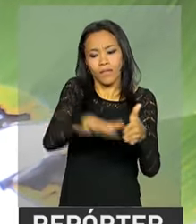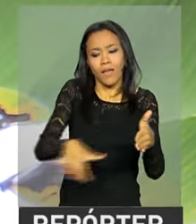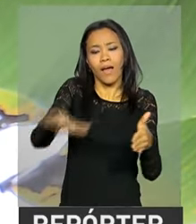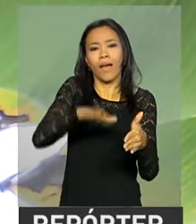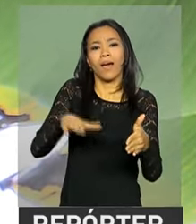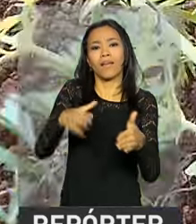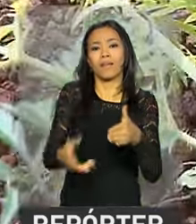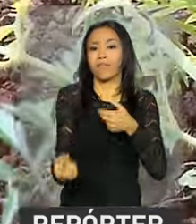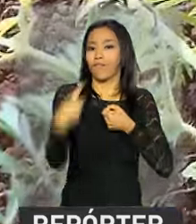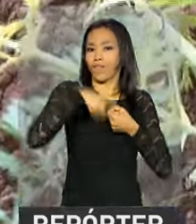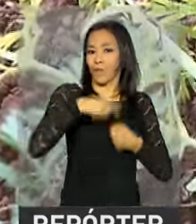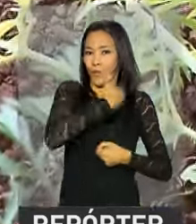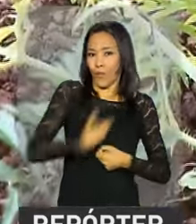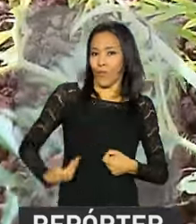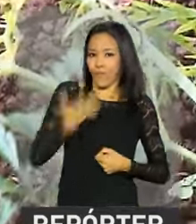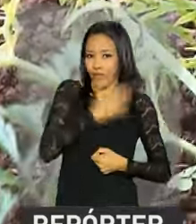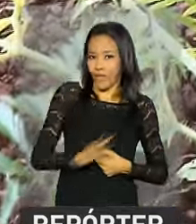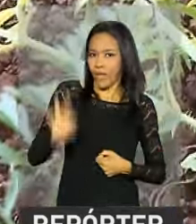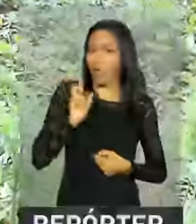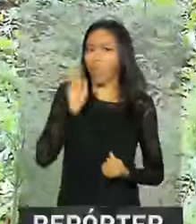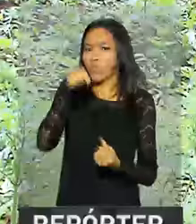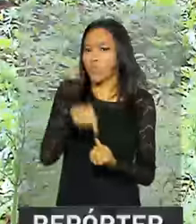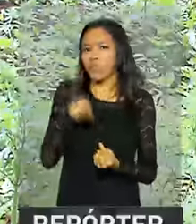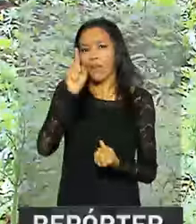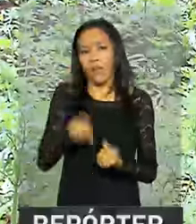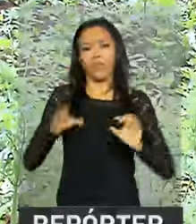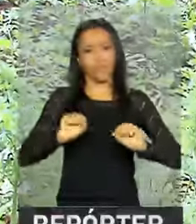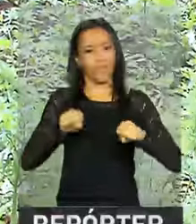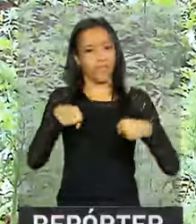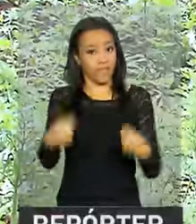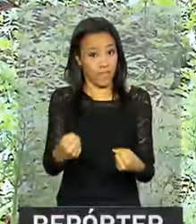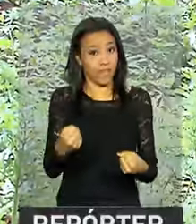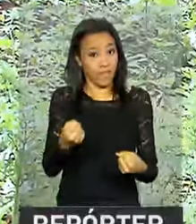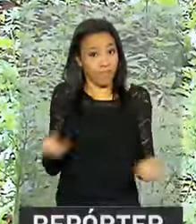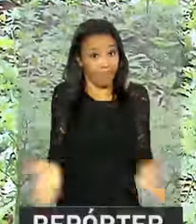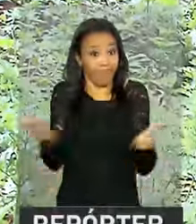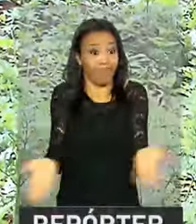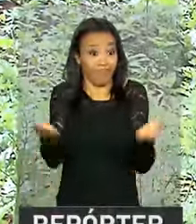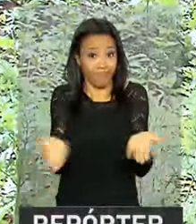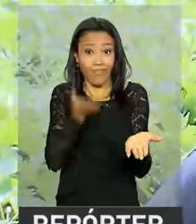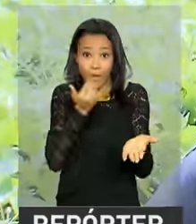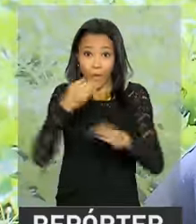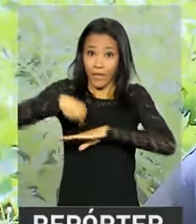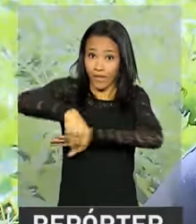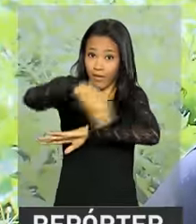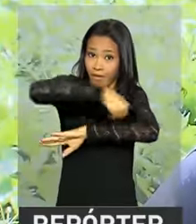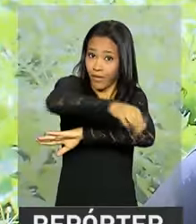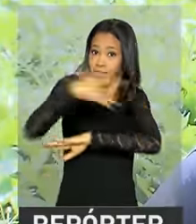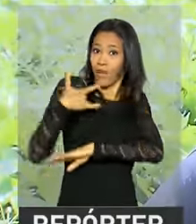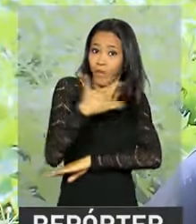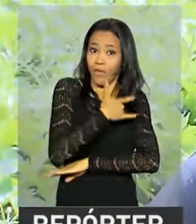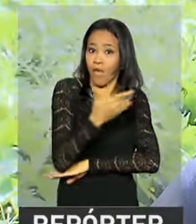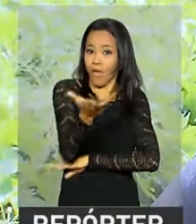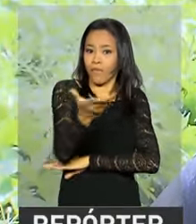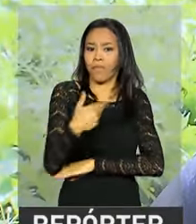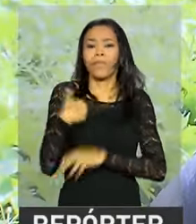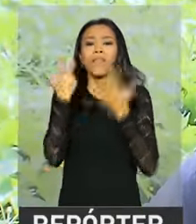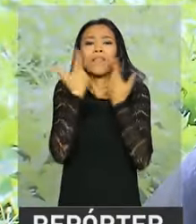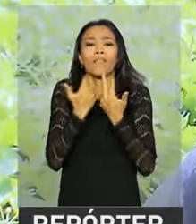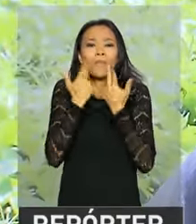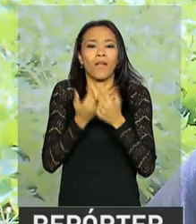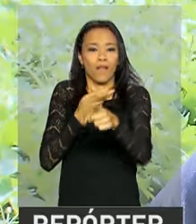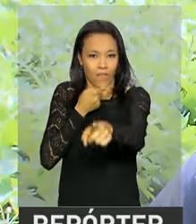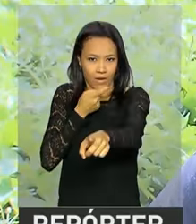do governo federal tem como objetivo fortalecer esse tipo de produção no país. É saúde pura. é